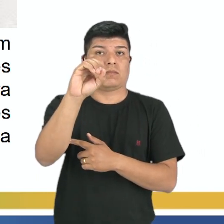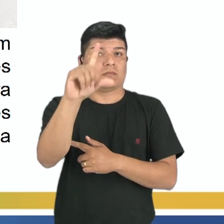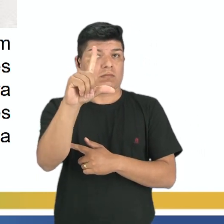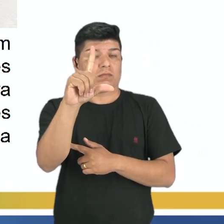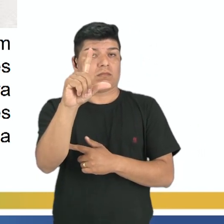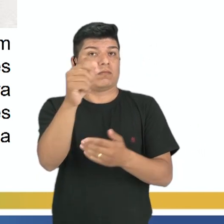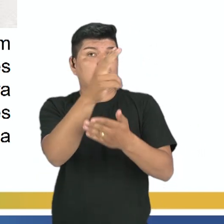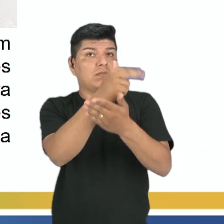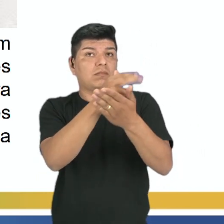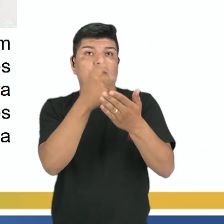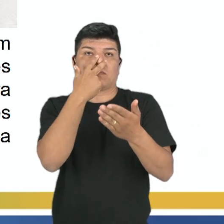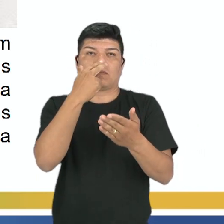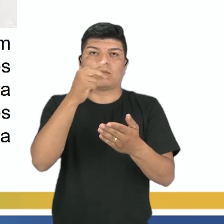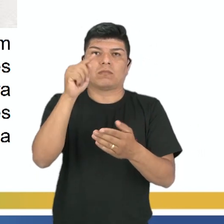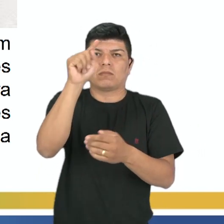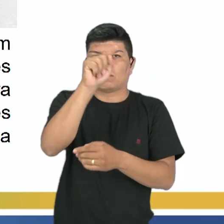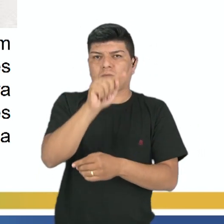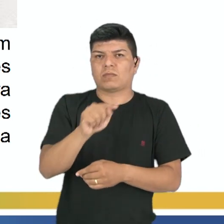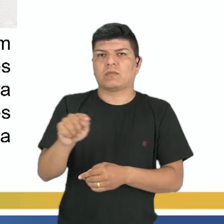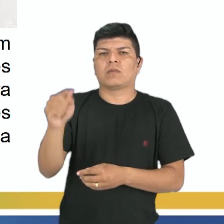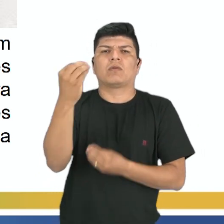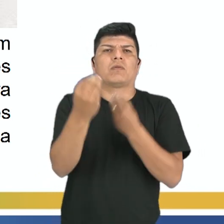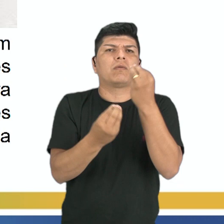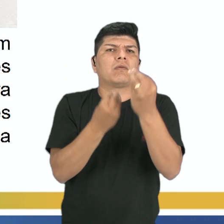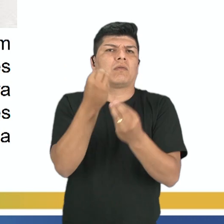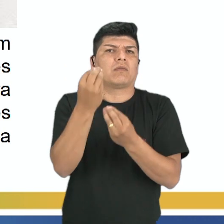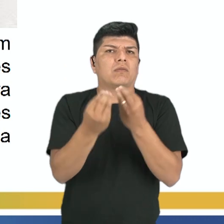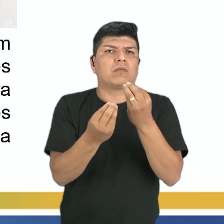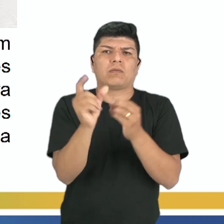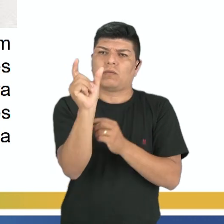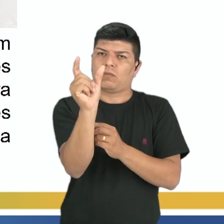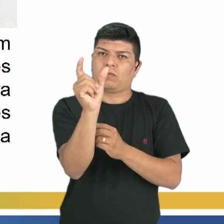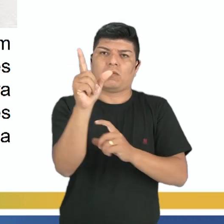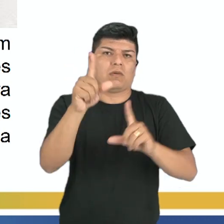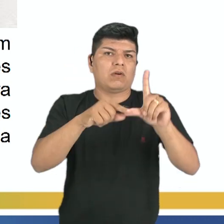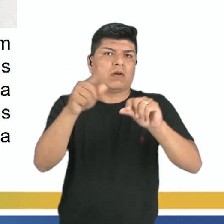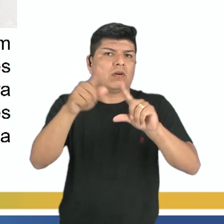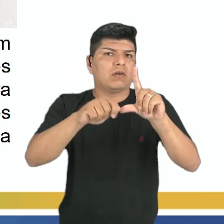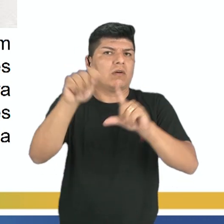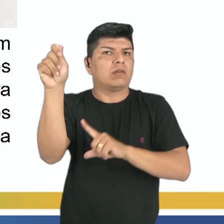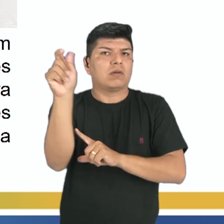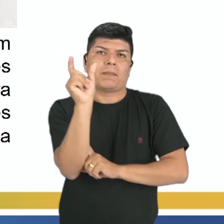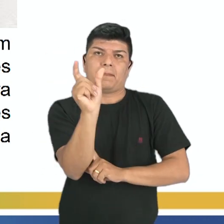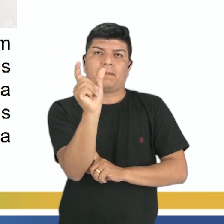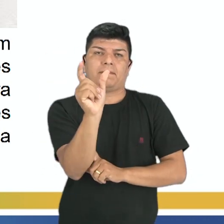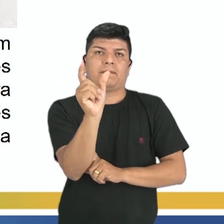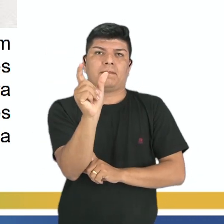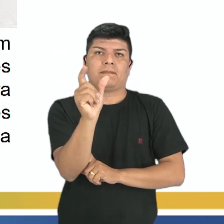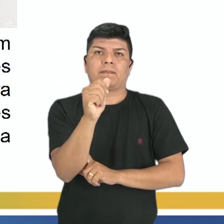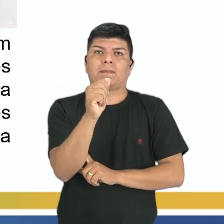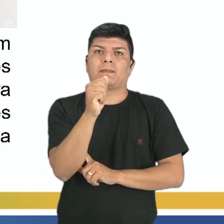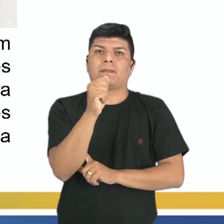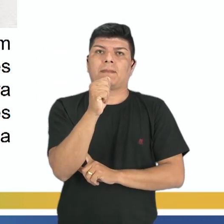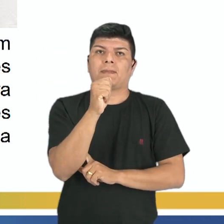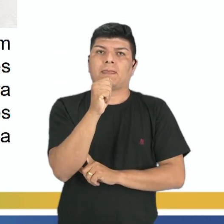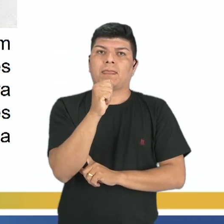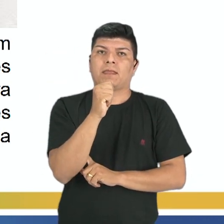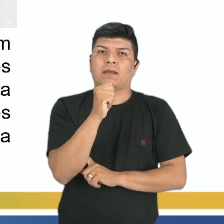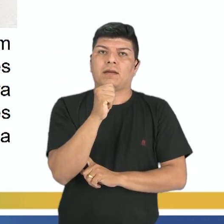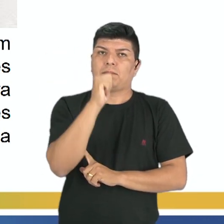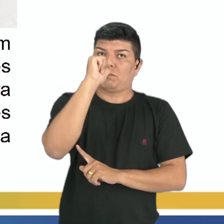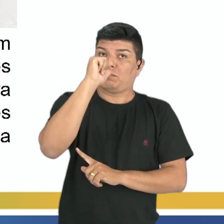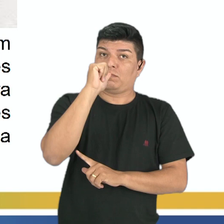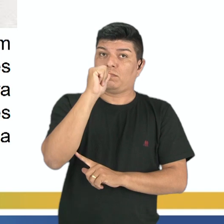com um círculo. Como você imagina que eles escreviam a palavra estrela? Para escrever a palavra beber, eles